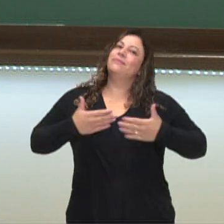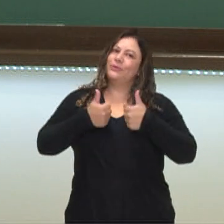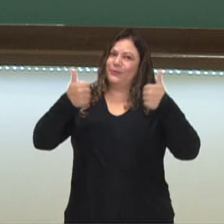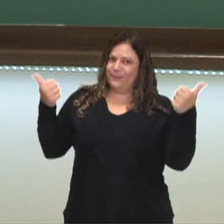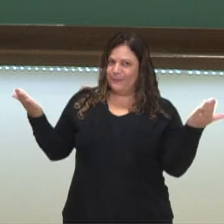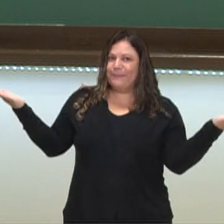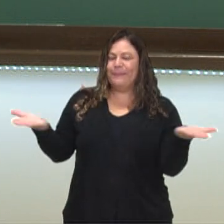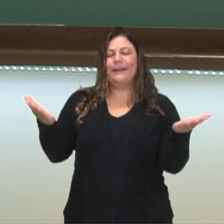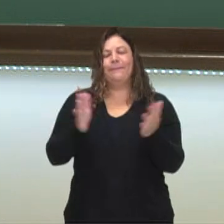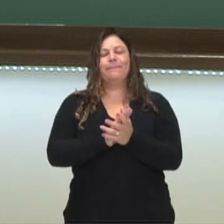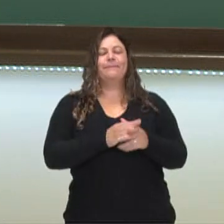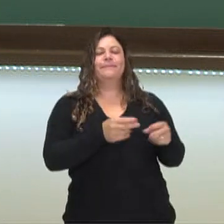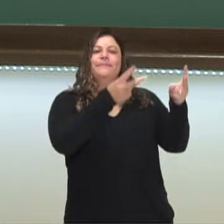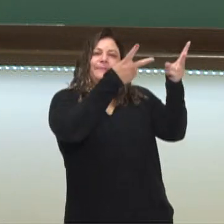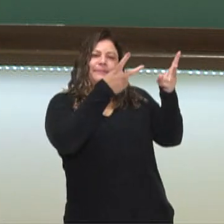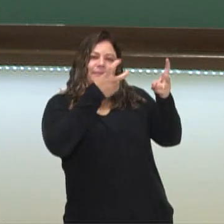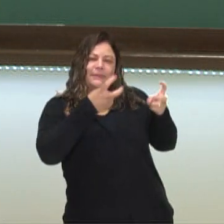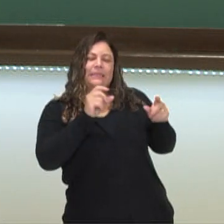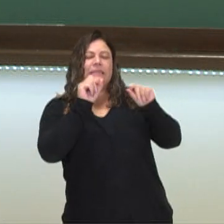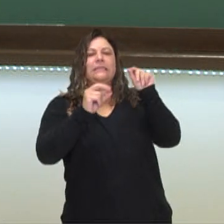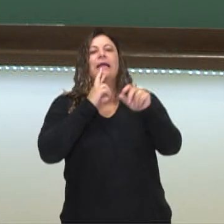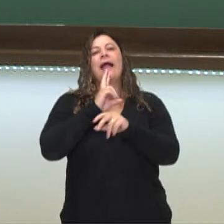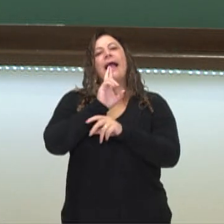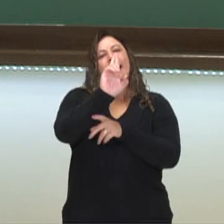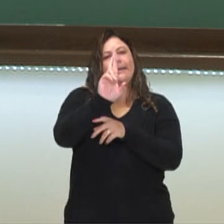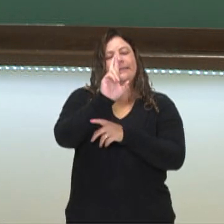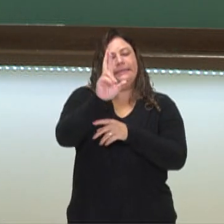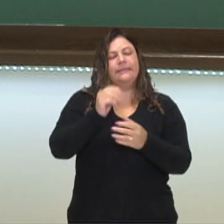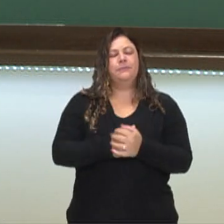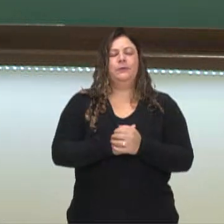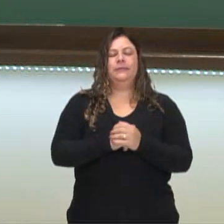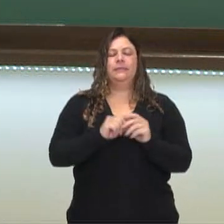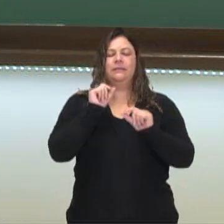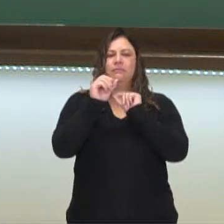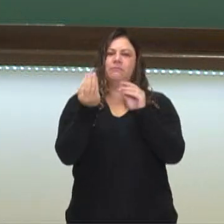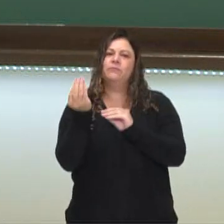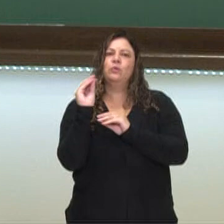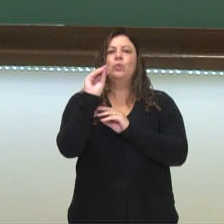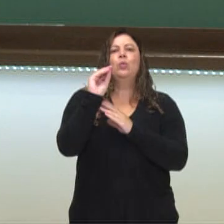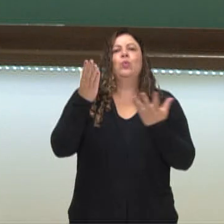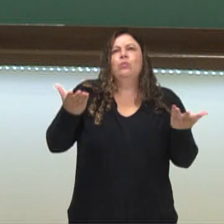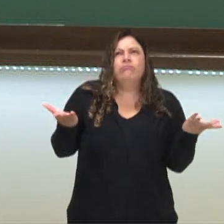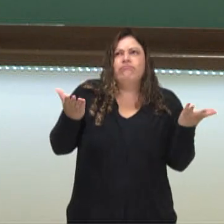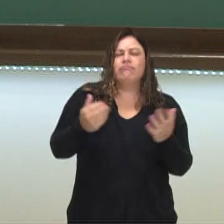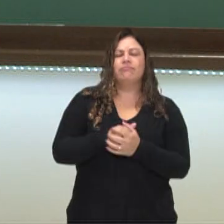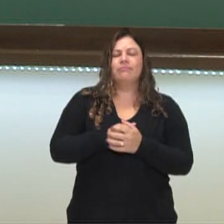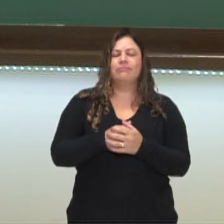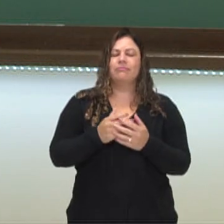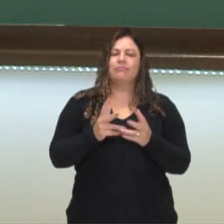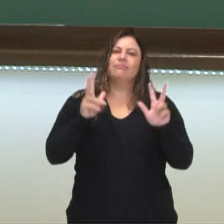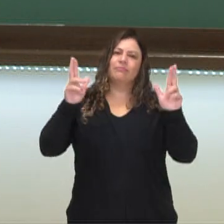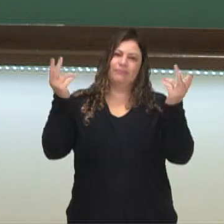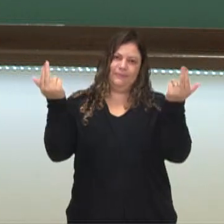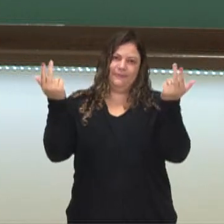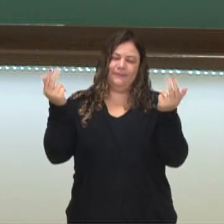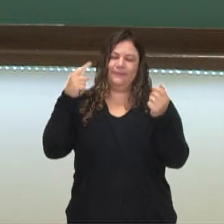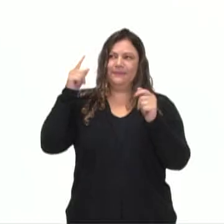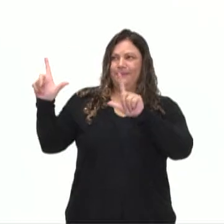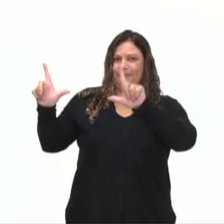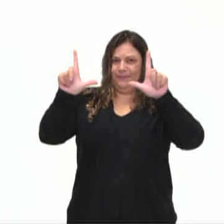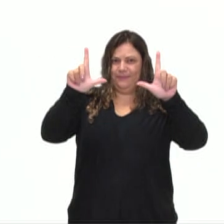bem, vamos analisar a sua resposta, o que você colocou aí como resposta, se ela condiz com aquilo que vai aparecer aqui na tela para